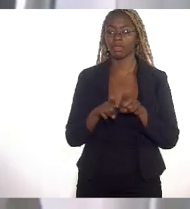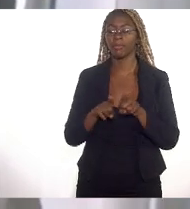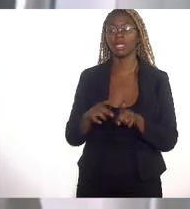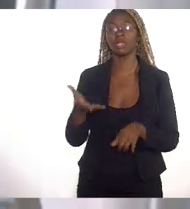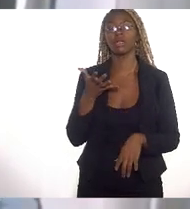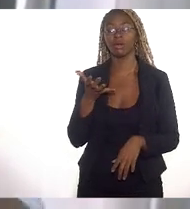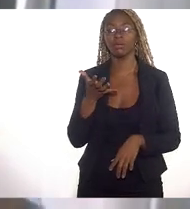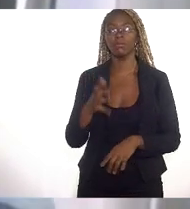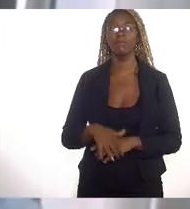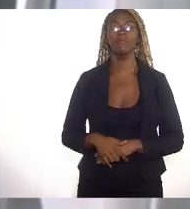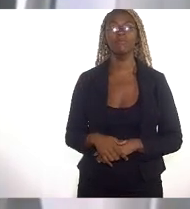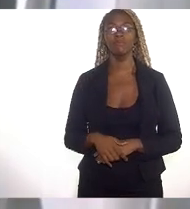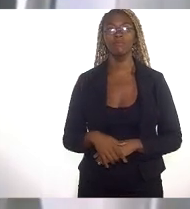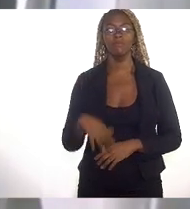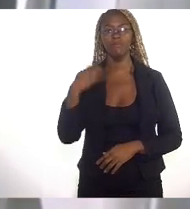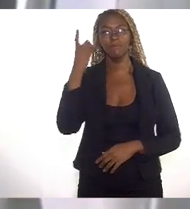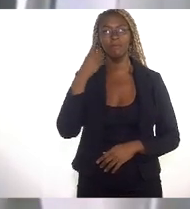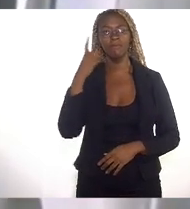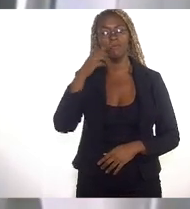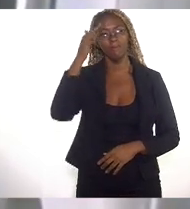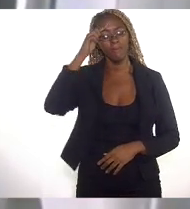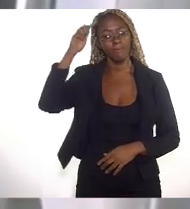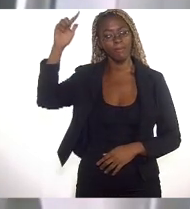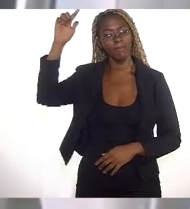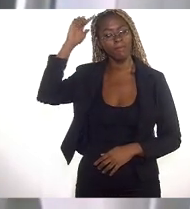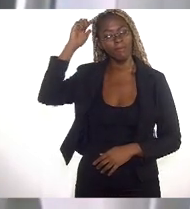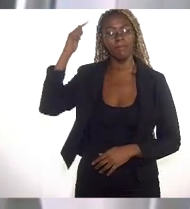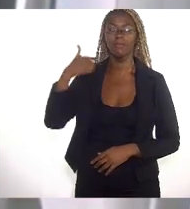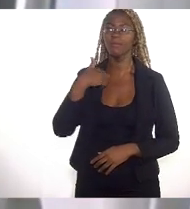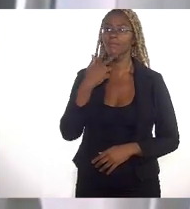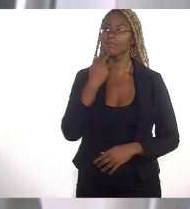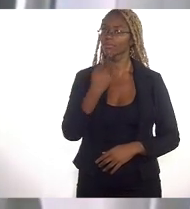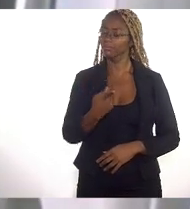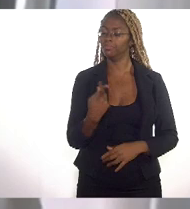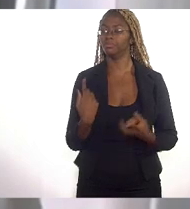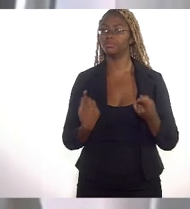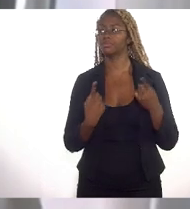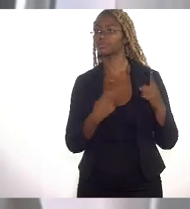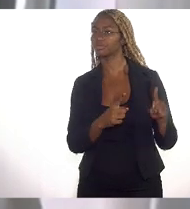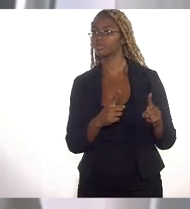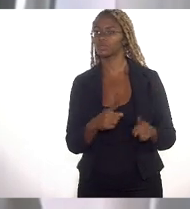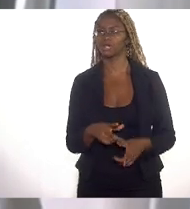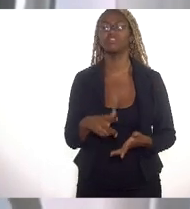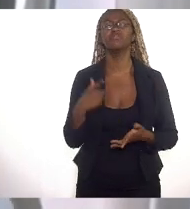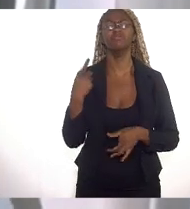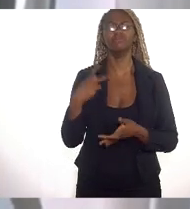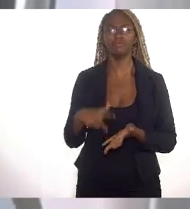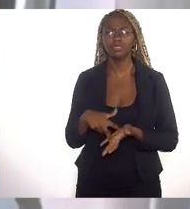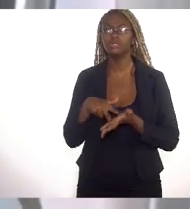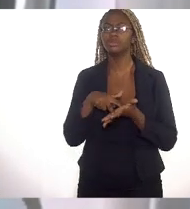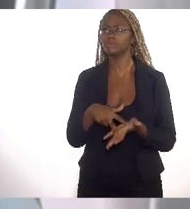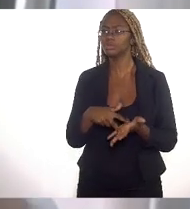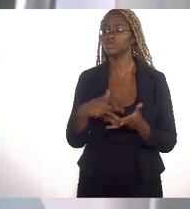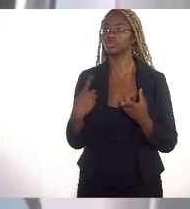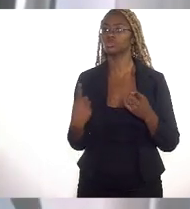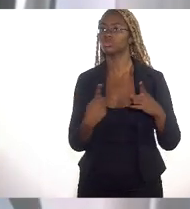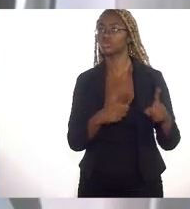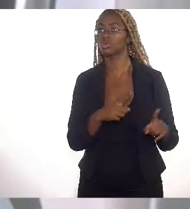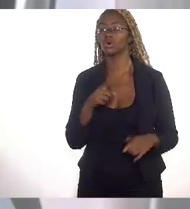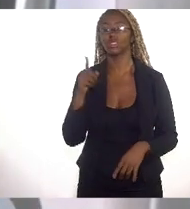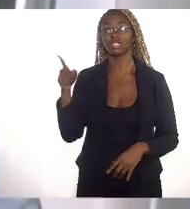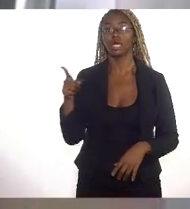também, deputado Luiz Paulo, me insurgir contra, veementemente contra, esta iniciativa da